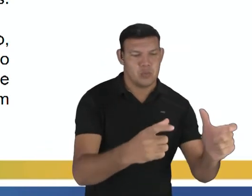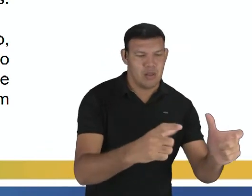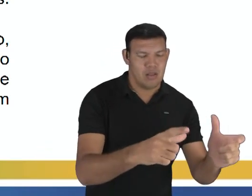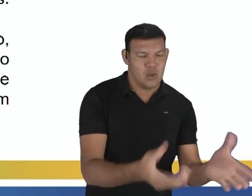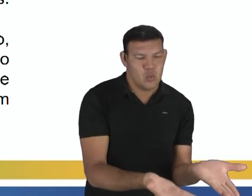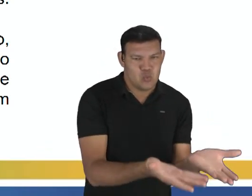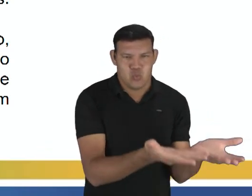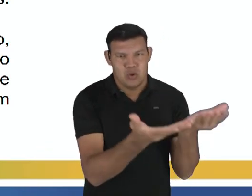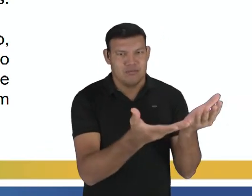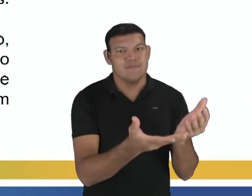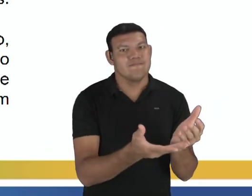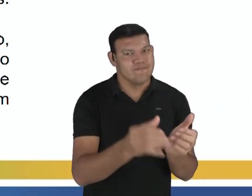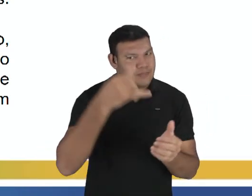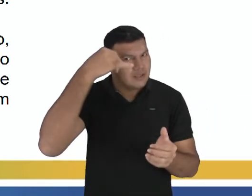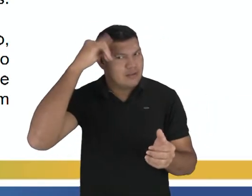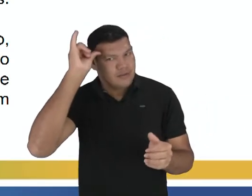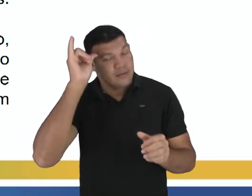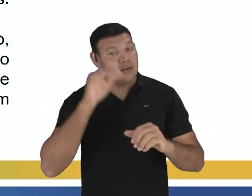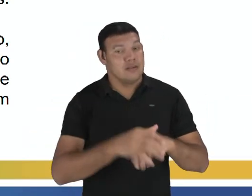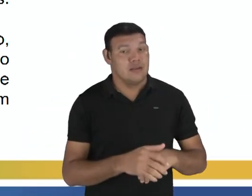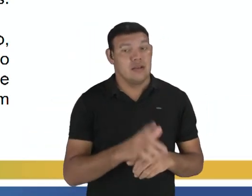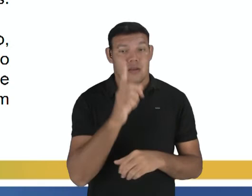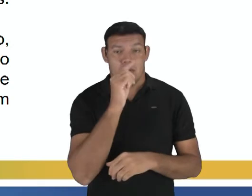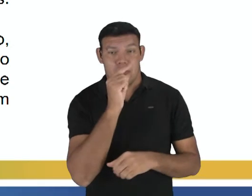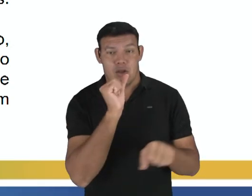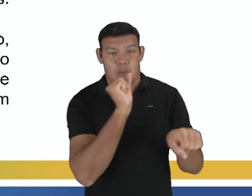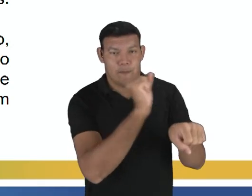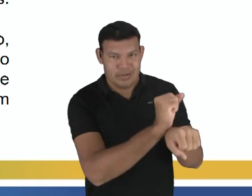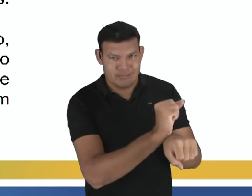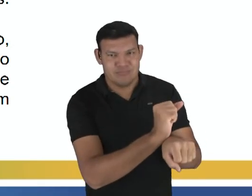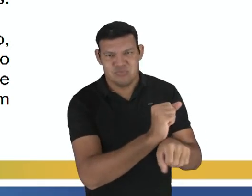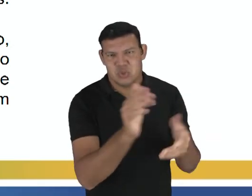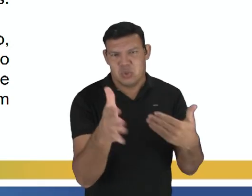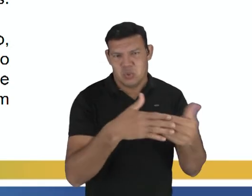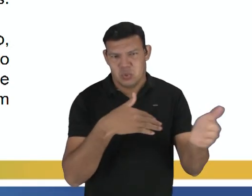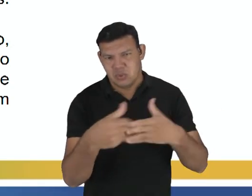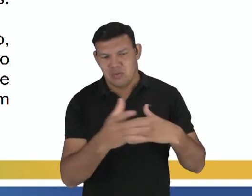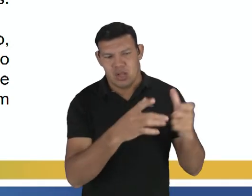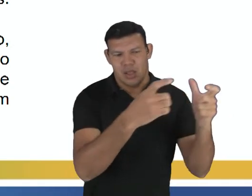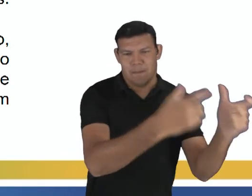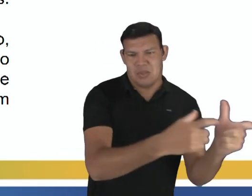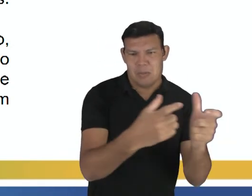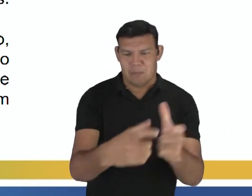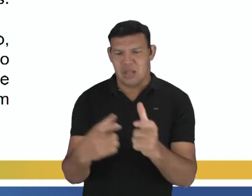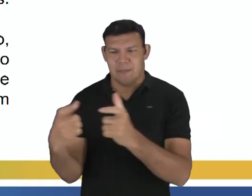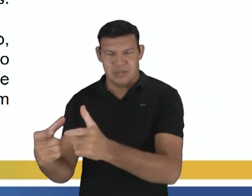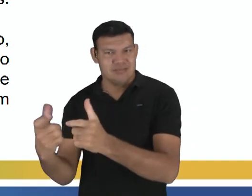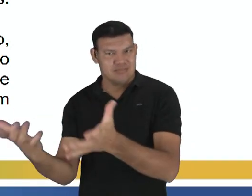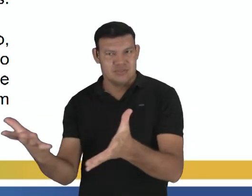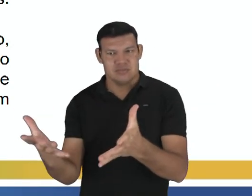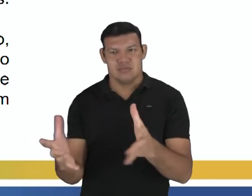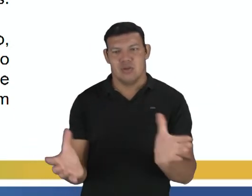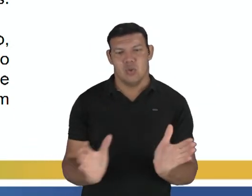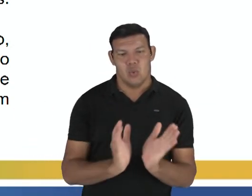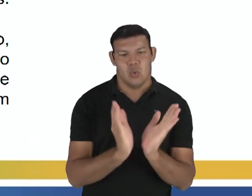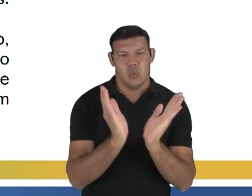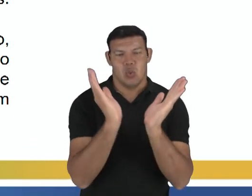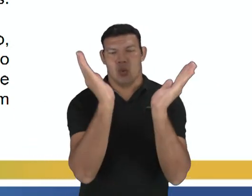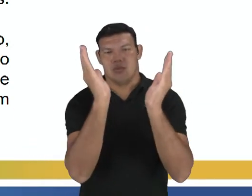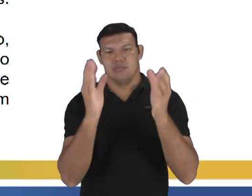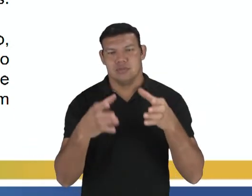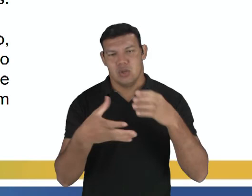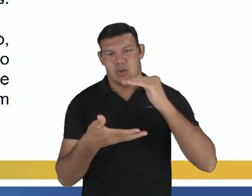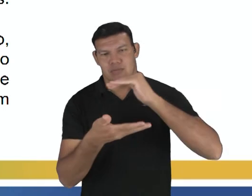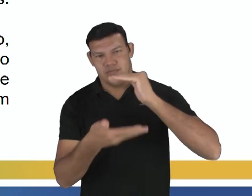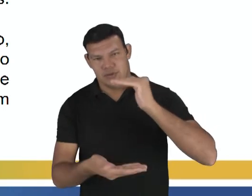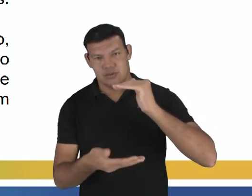Por isso, deve-se evitar o acúmulo de água em qualquer tipo de recipiente, como vasos de plantas,